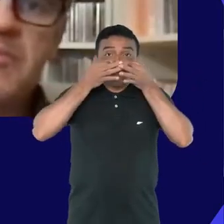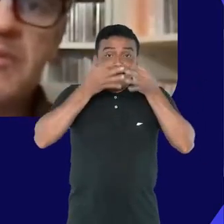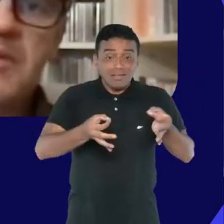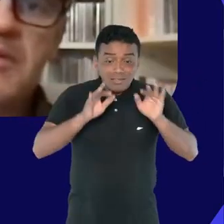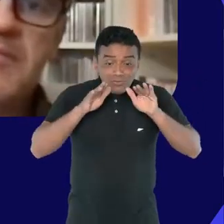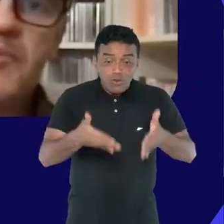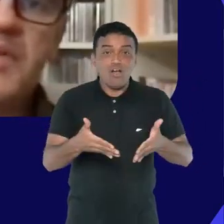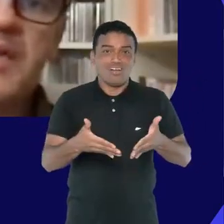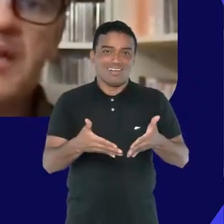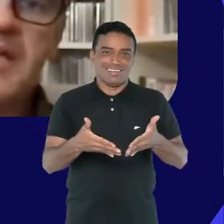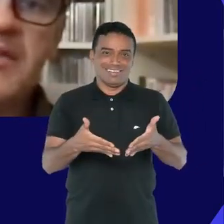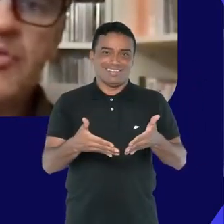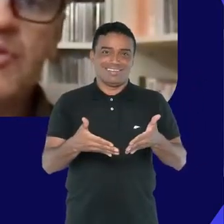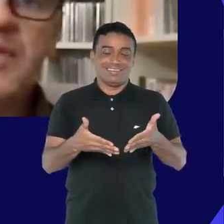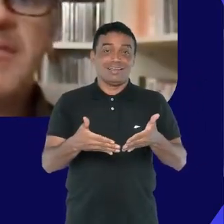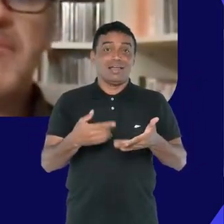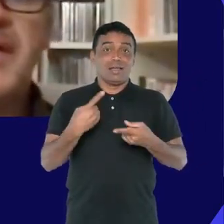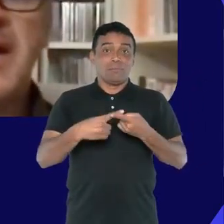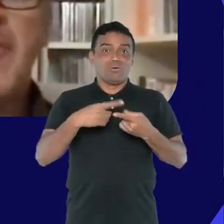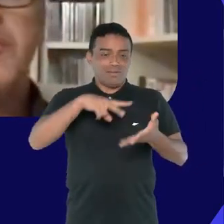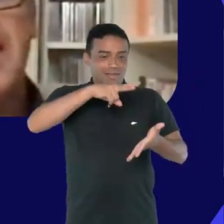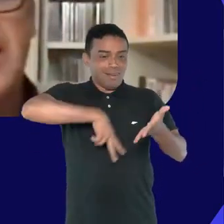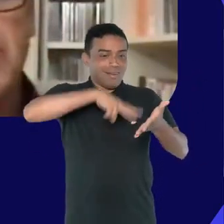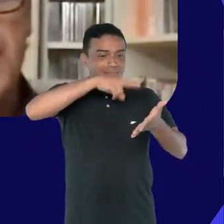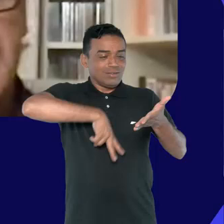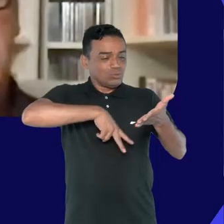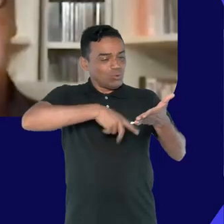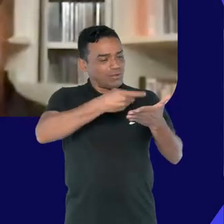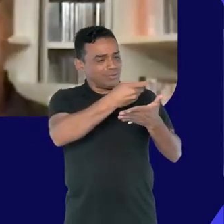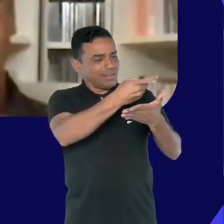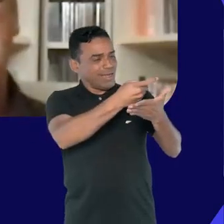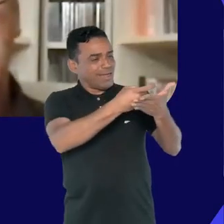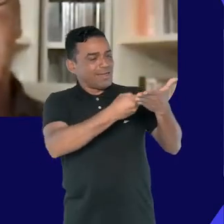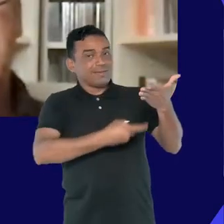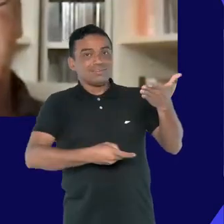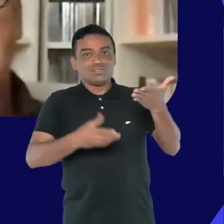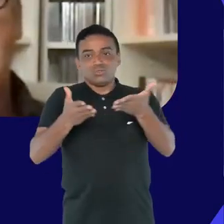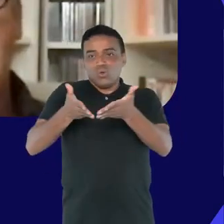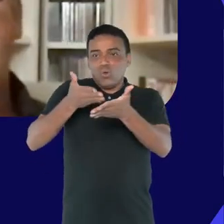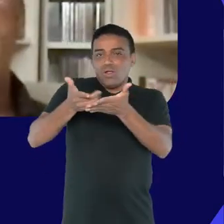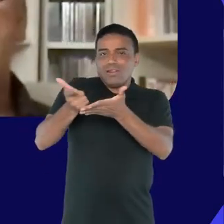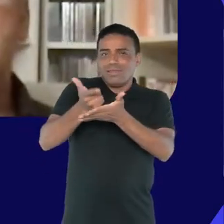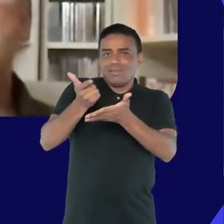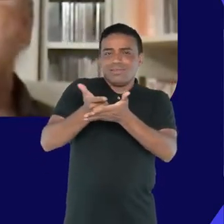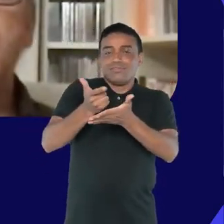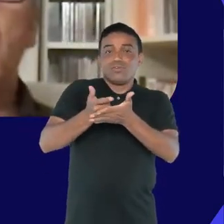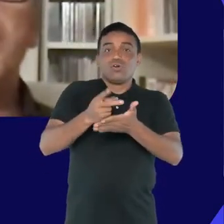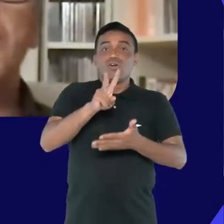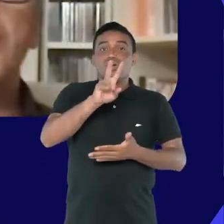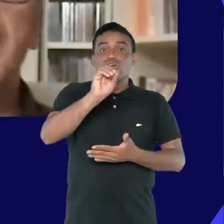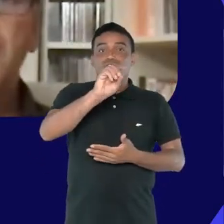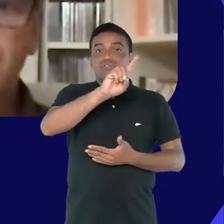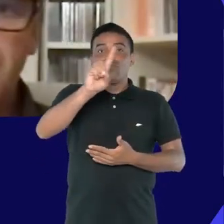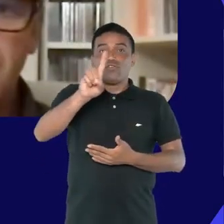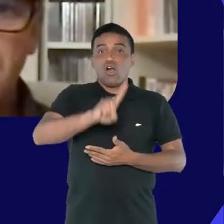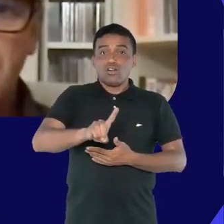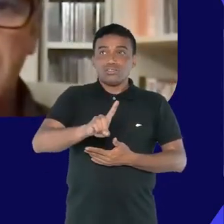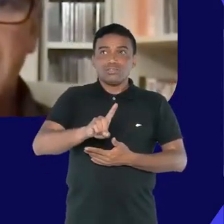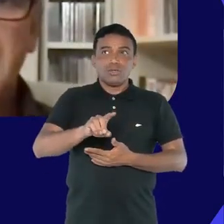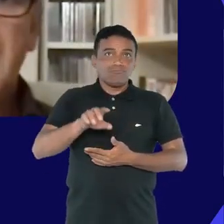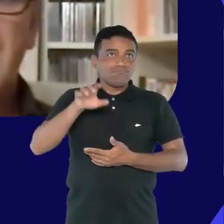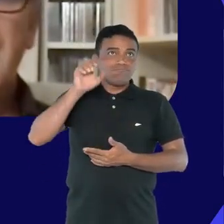atenção. Porque a leitura também... Há um texto aí nesse livro que se chama A Voz que Ouço Quando Leio.